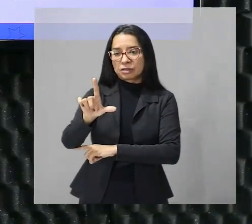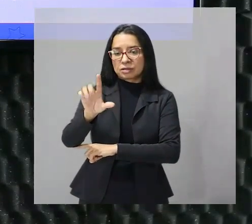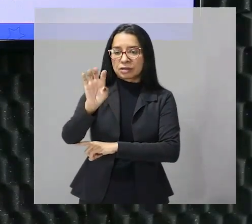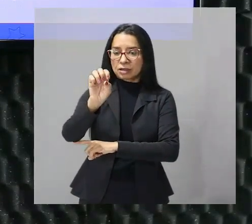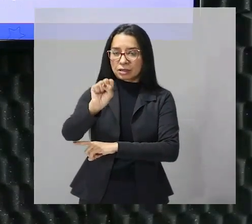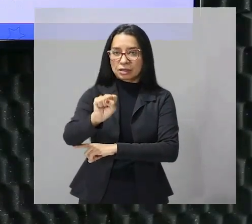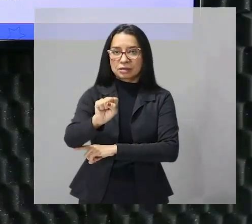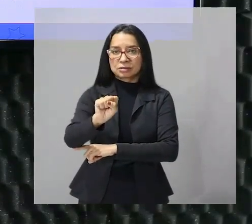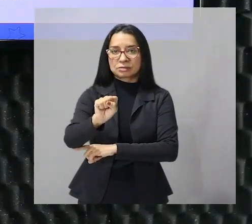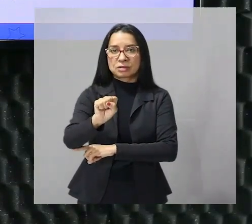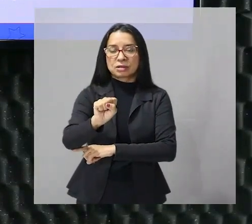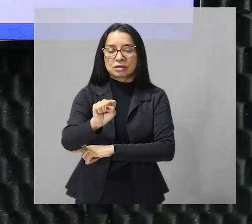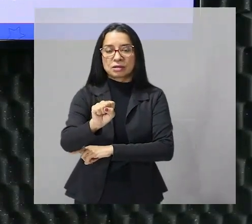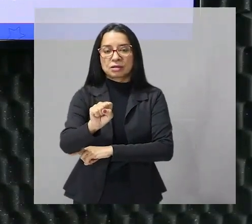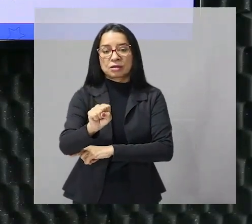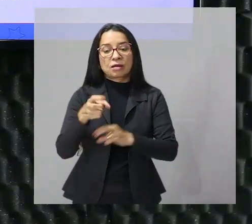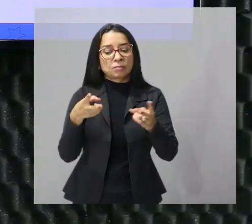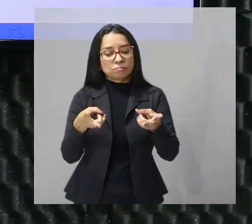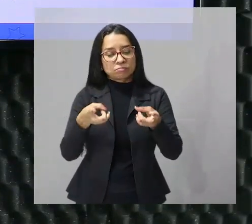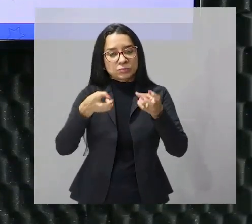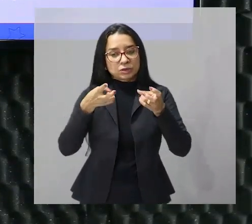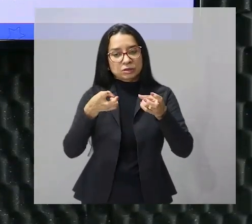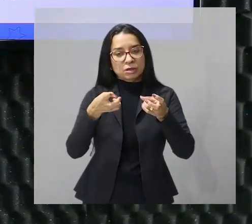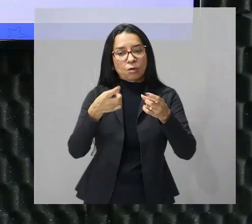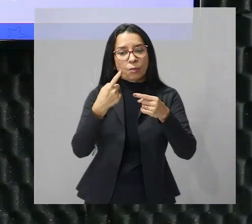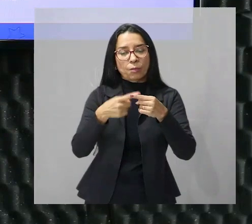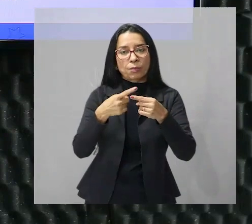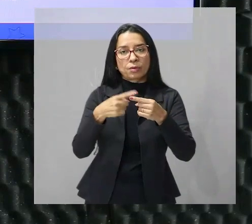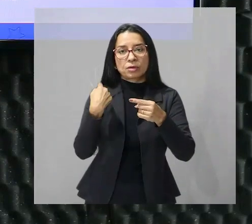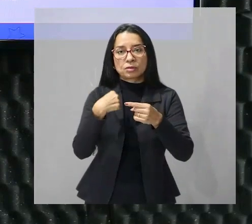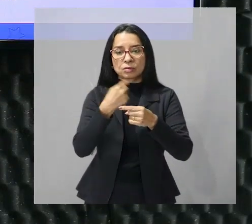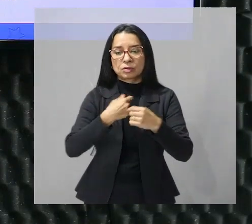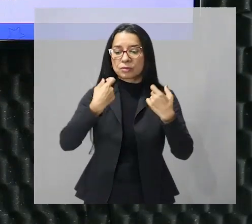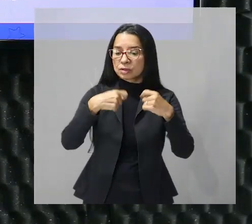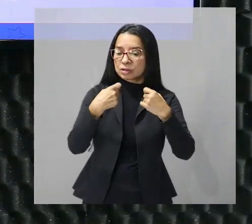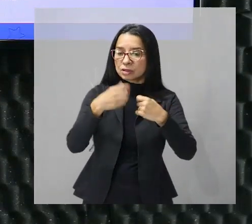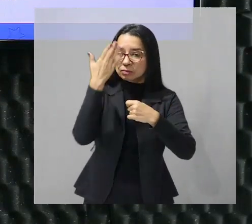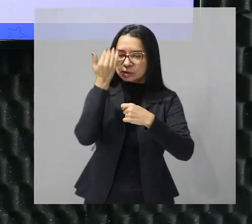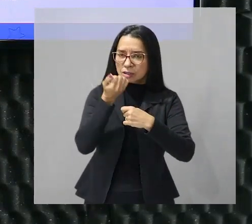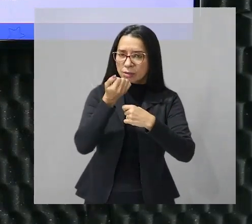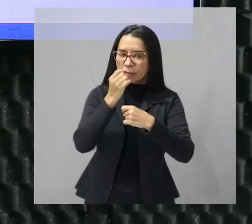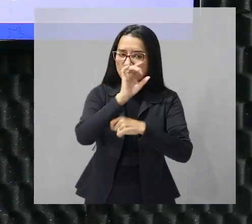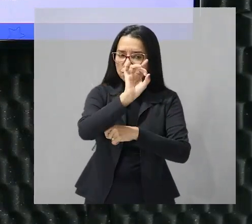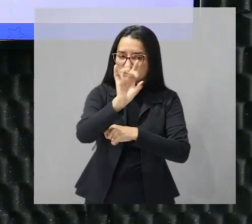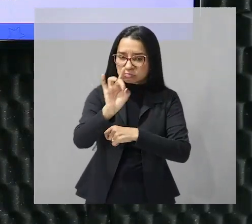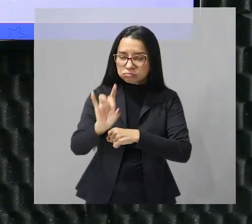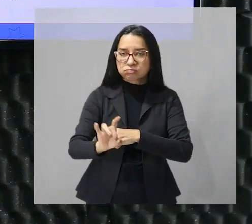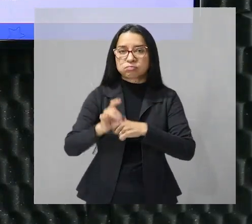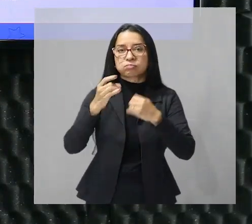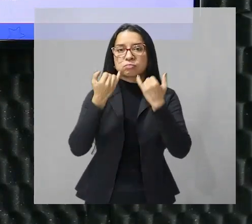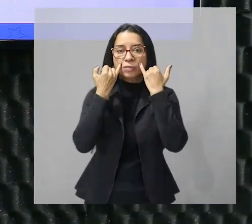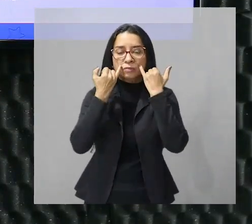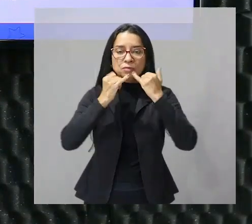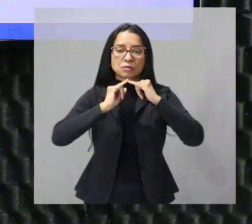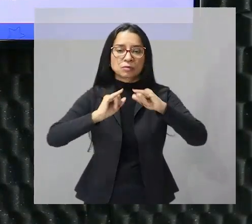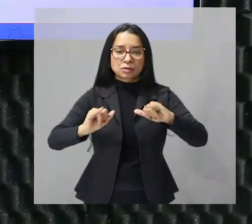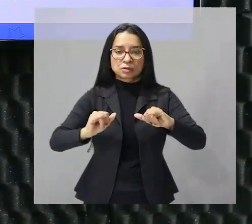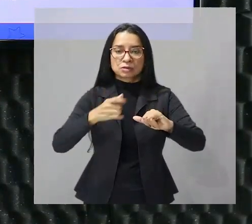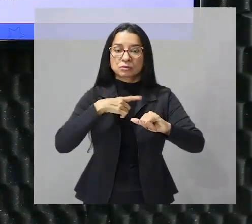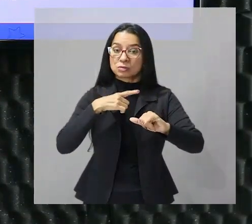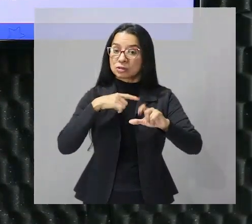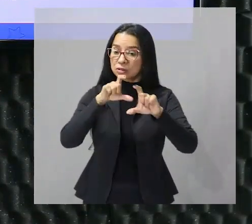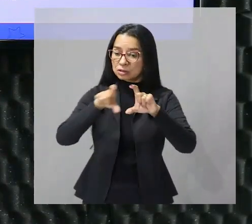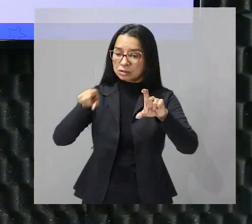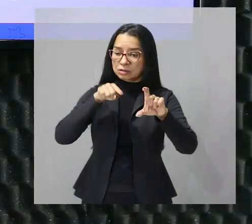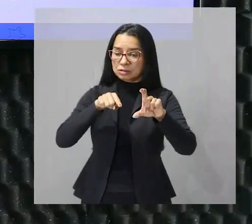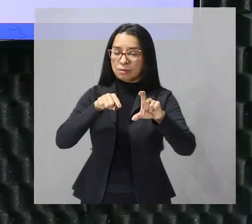tem S. Então, fica atento porque a gente precisa identificar cada informação dessas que foi, né, passada para nós aqui